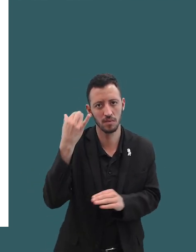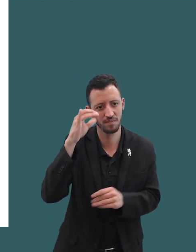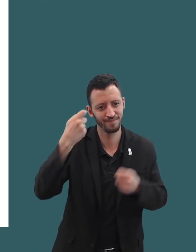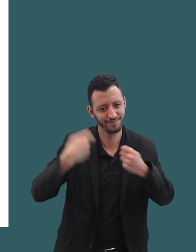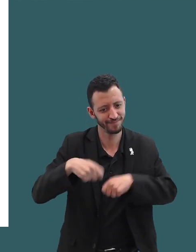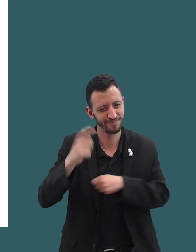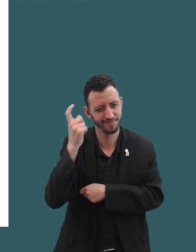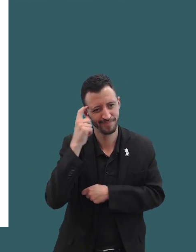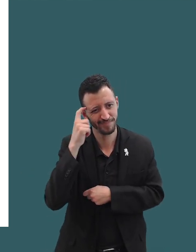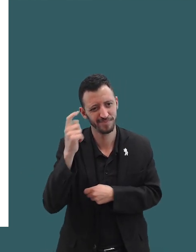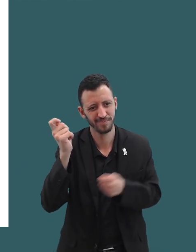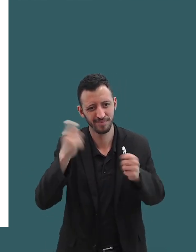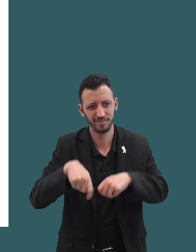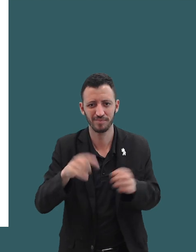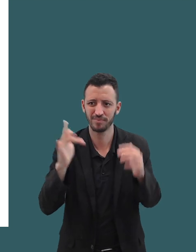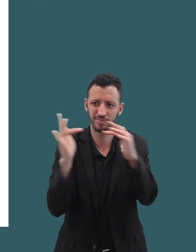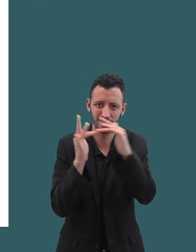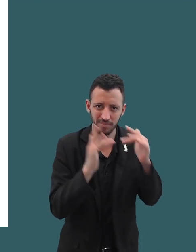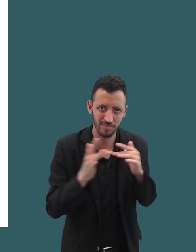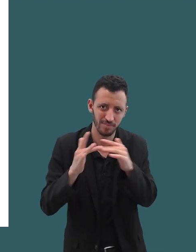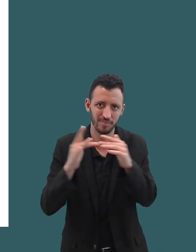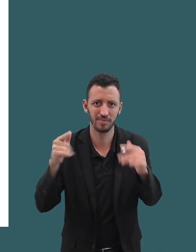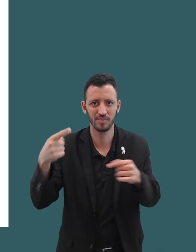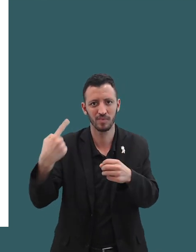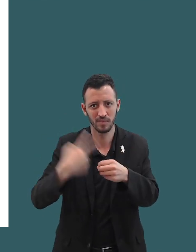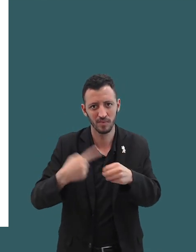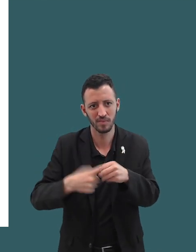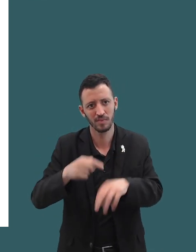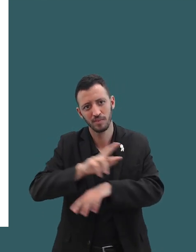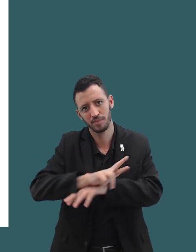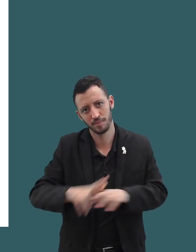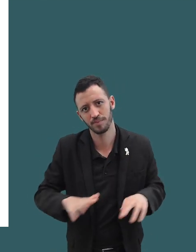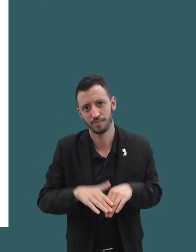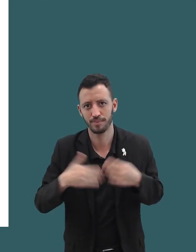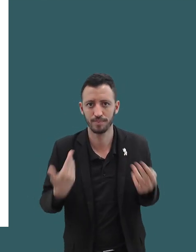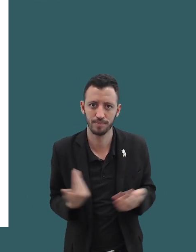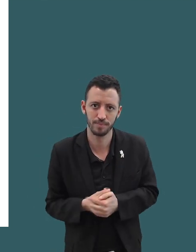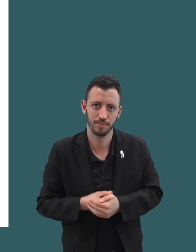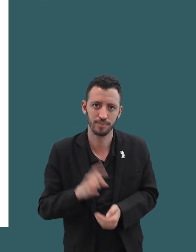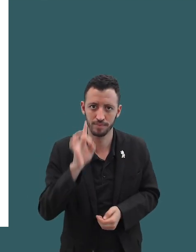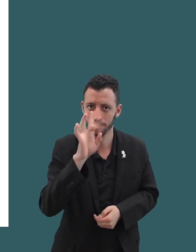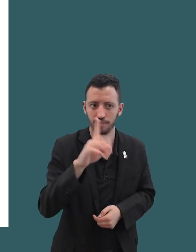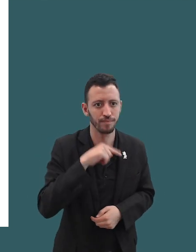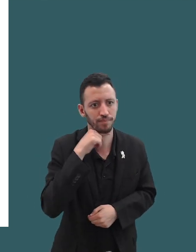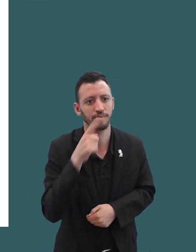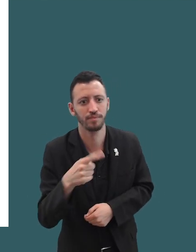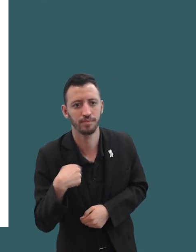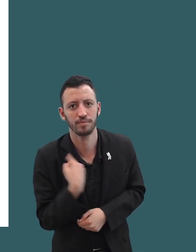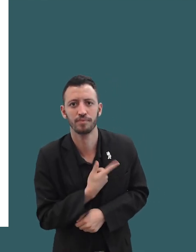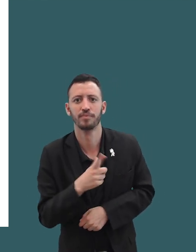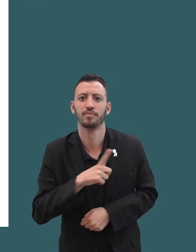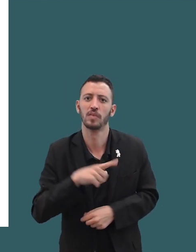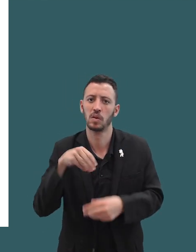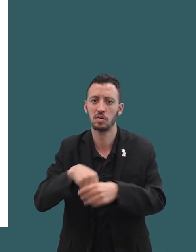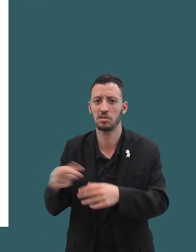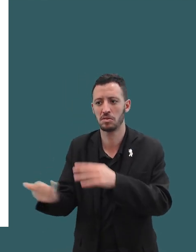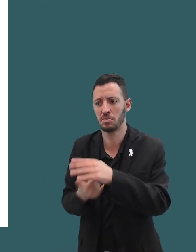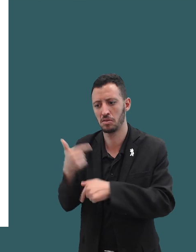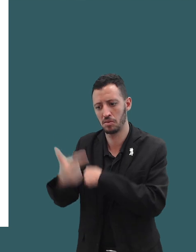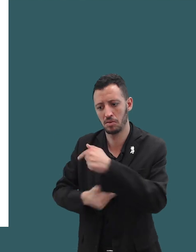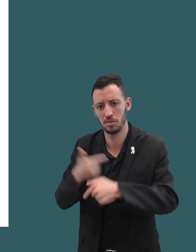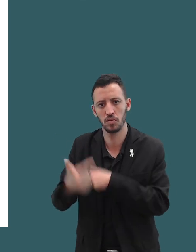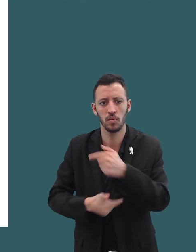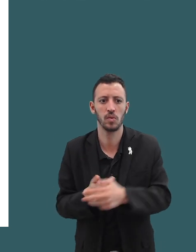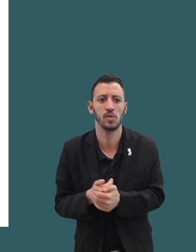pensar muito no contato tete-a-tete da cidade, etc. E tal. E, só que não adianta a gente ter as instituições